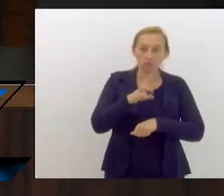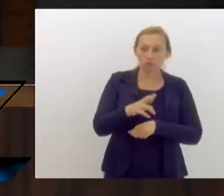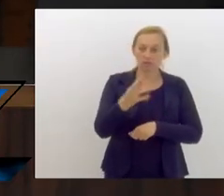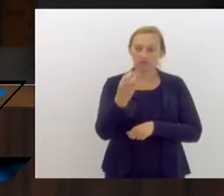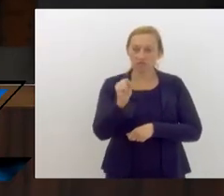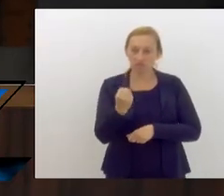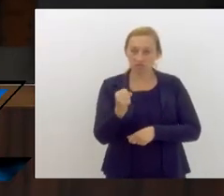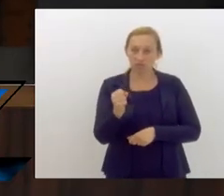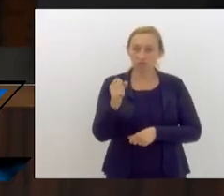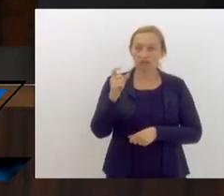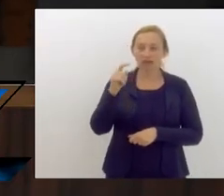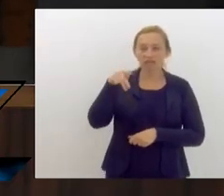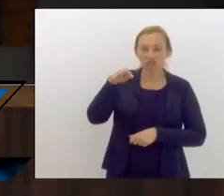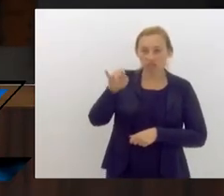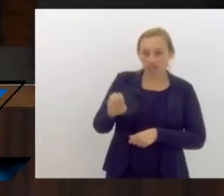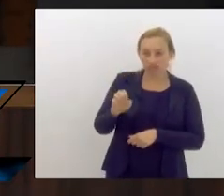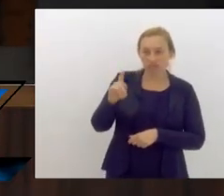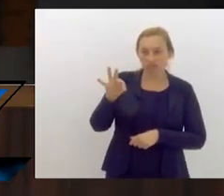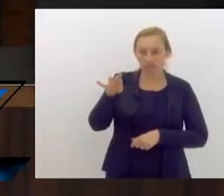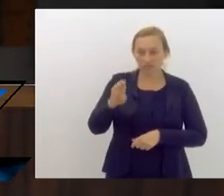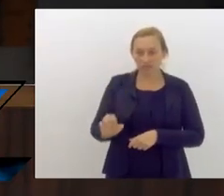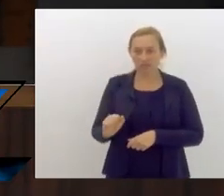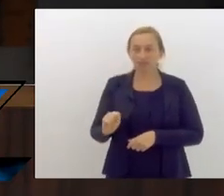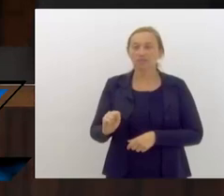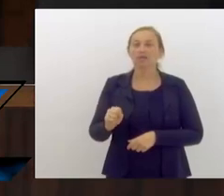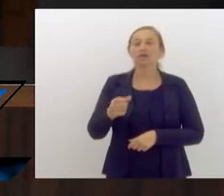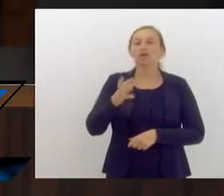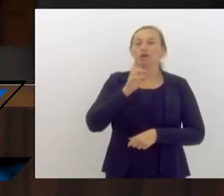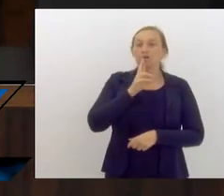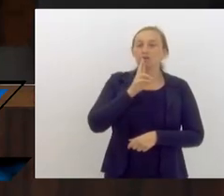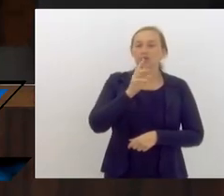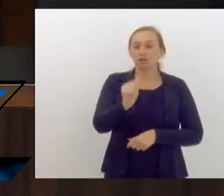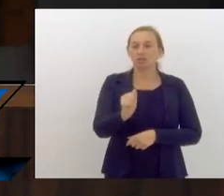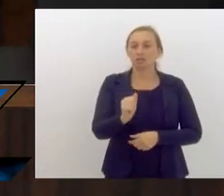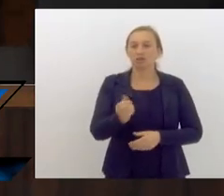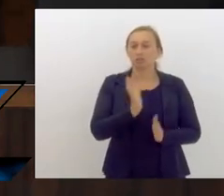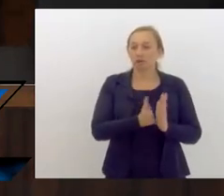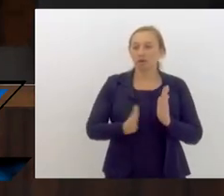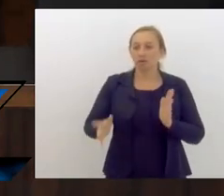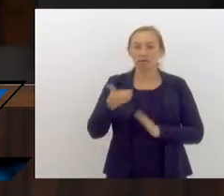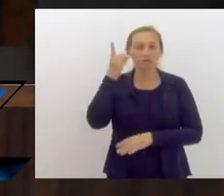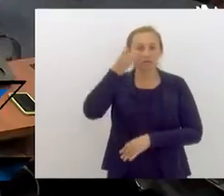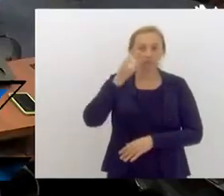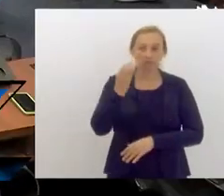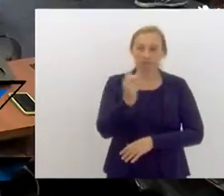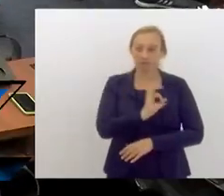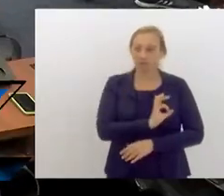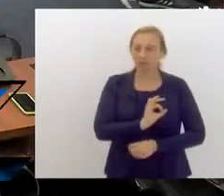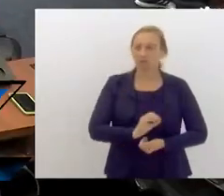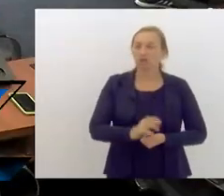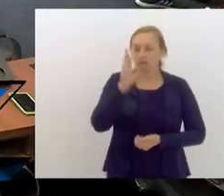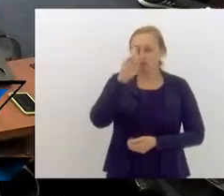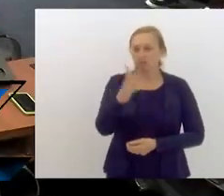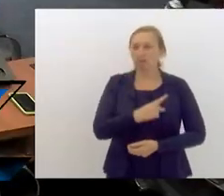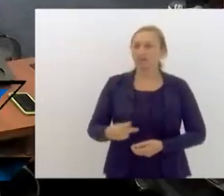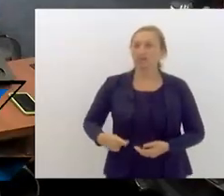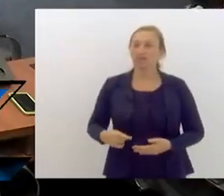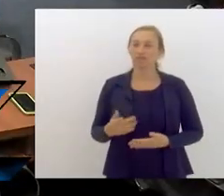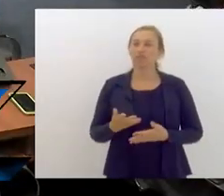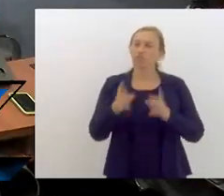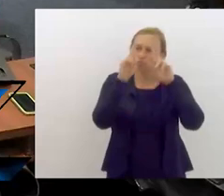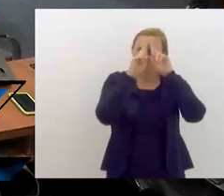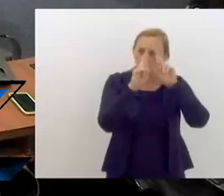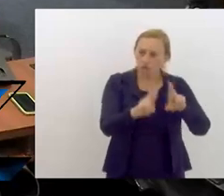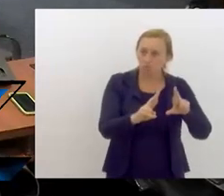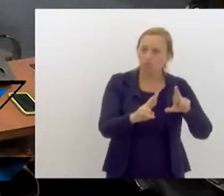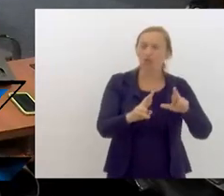Alexandre Freitas e Rodrigo Amorim pela ordem deputada Marta Rocha Presidente e com todo respeito